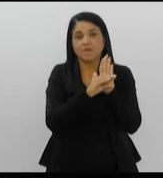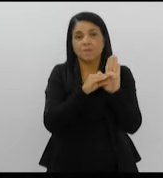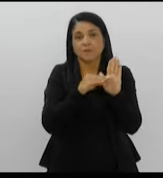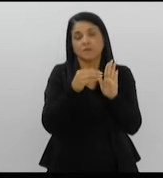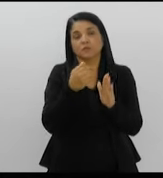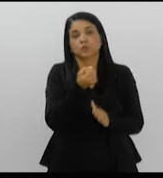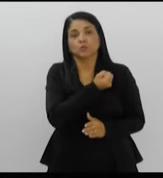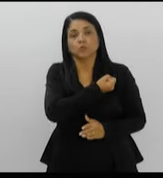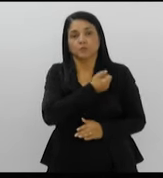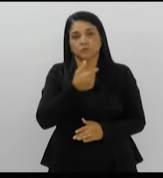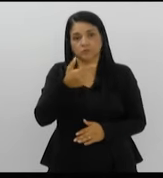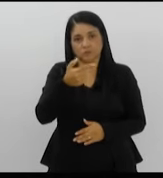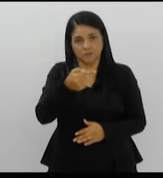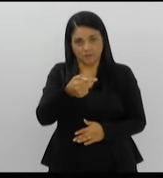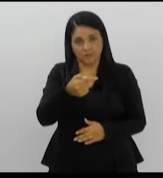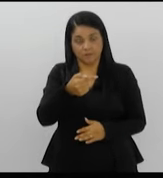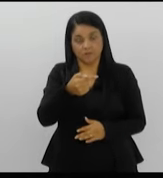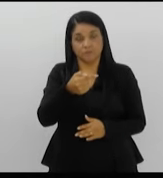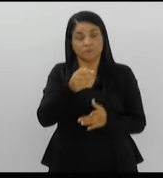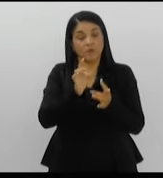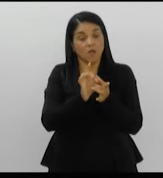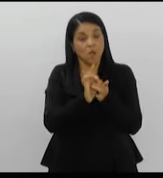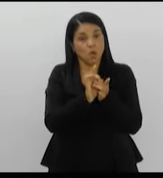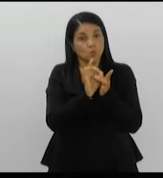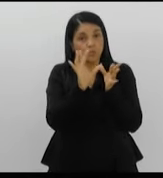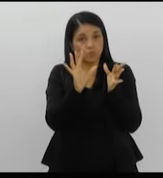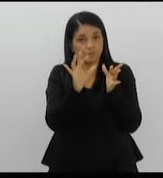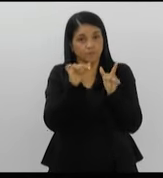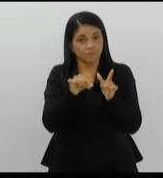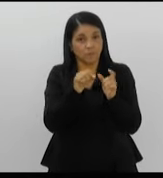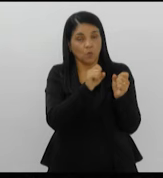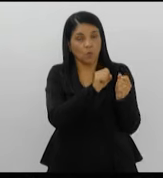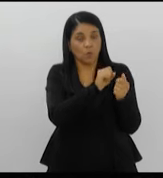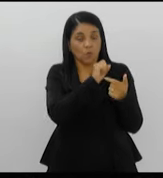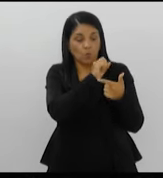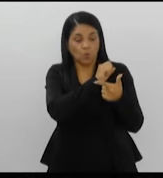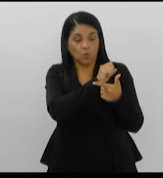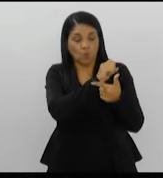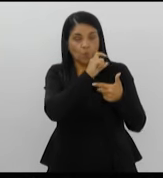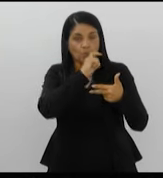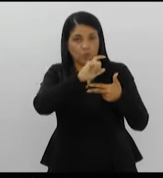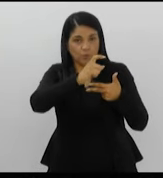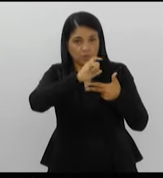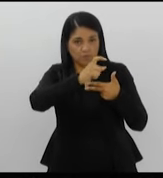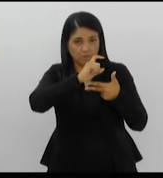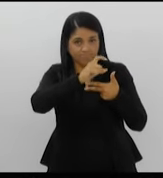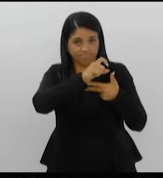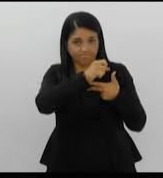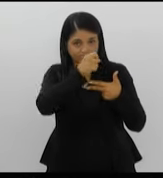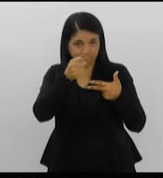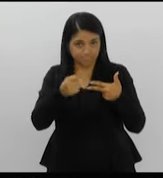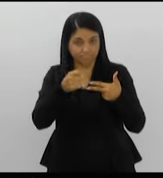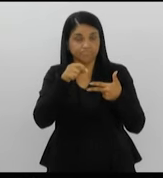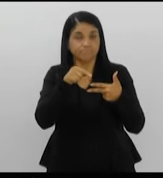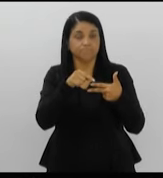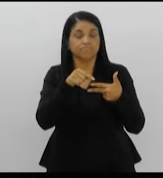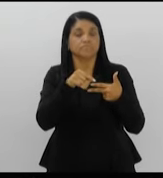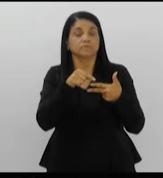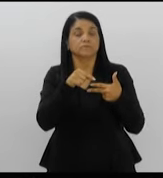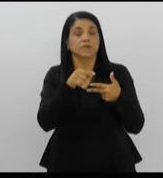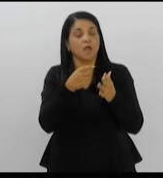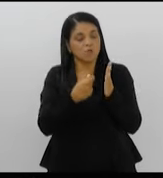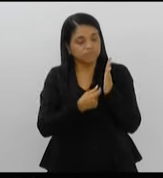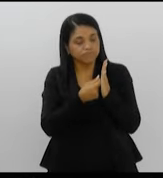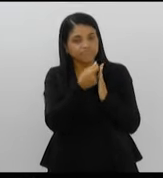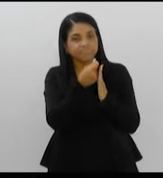17. Fica autorizado o Poder Executivo a remanejar o